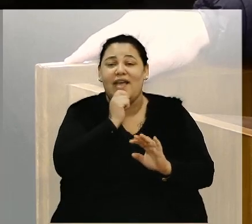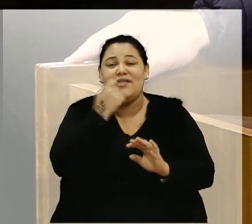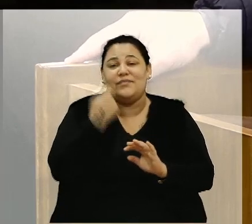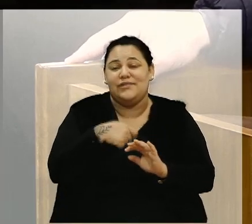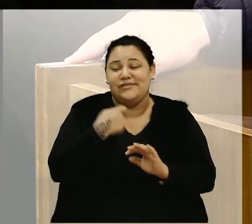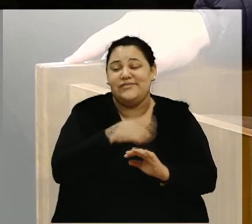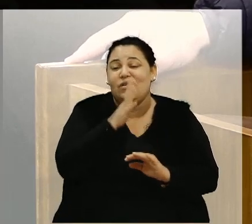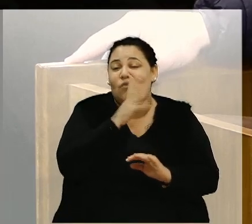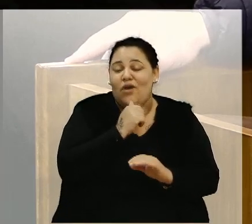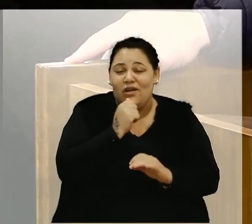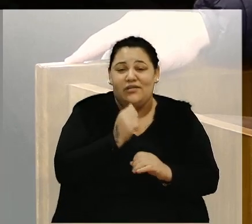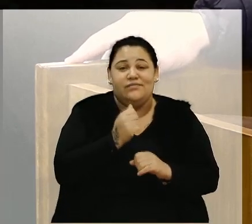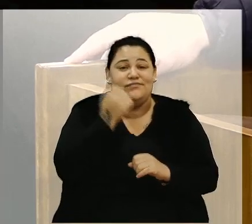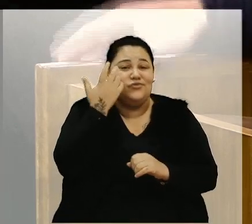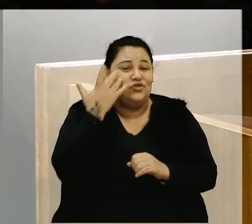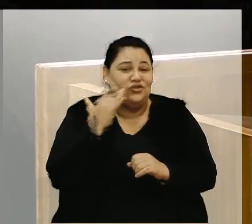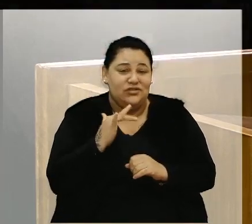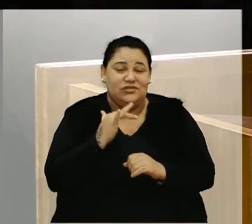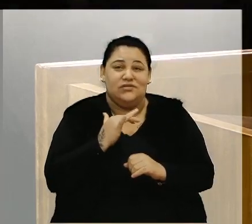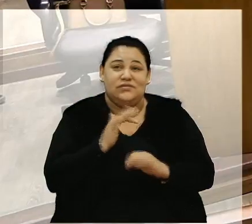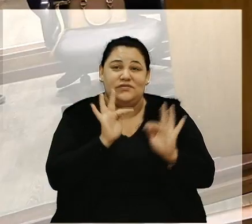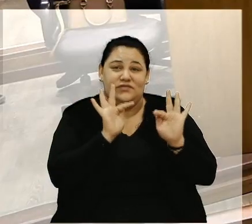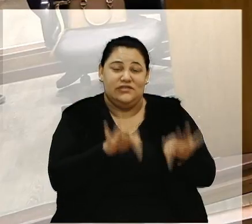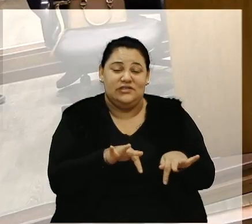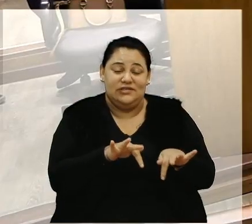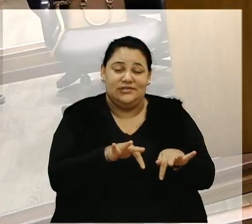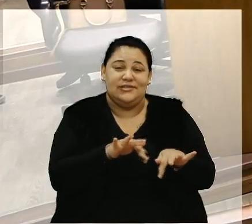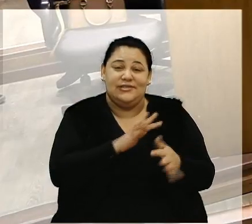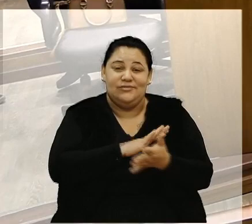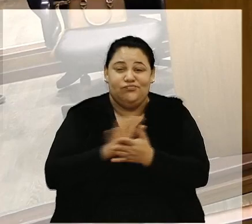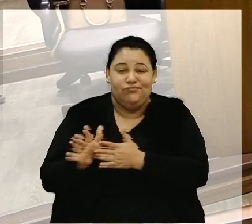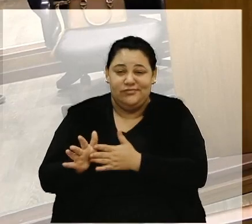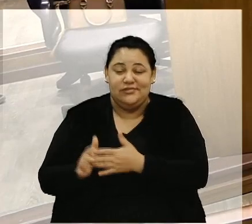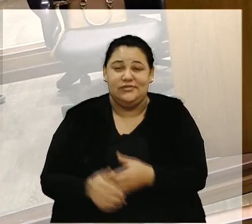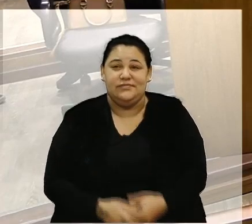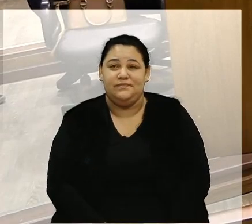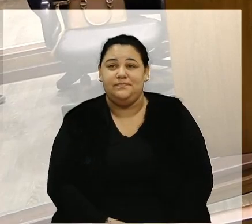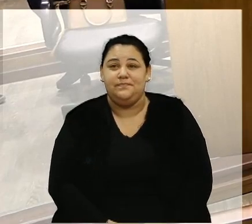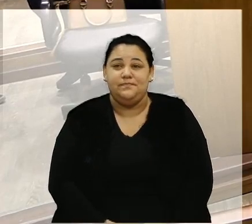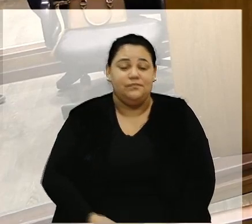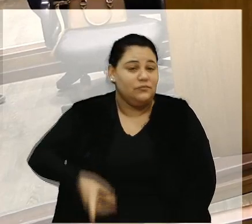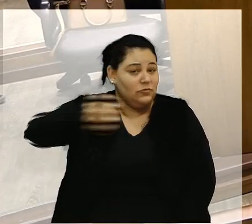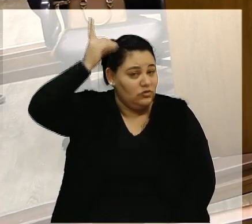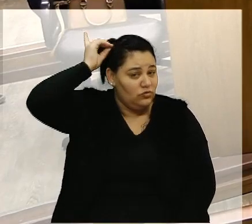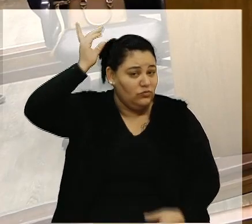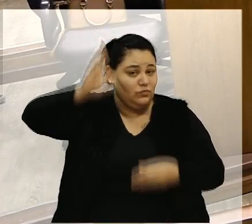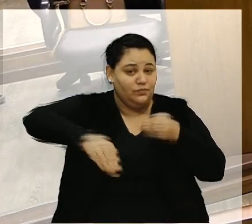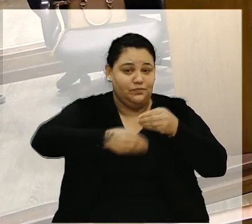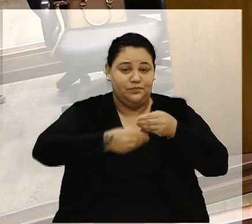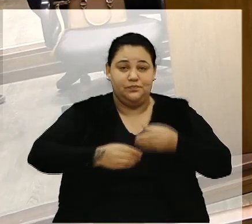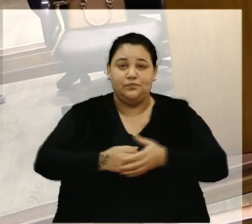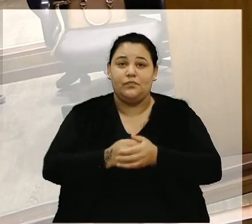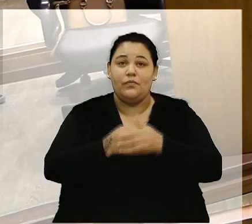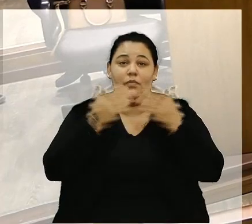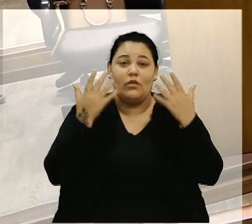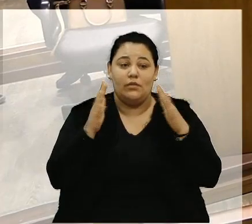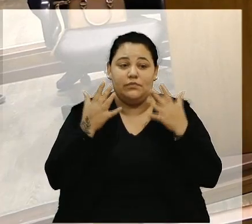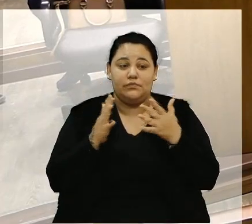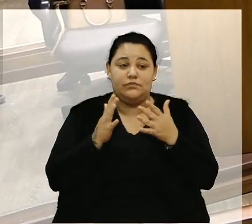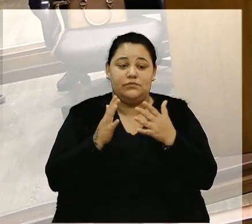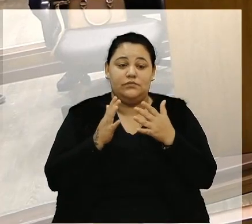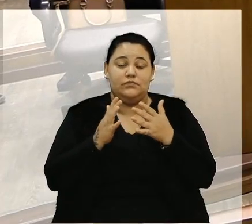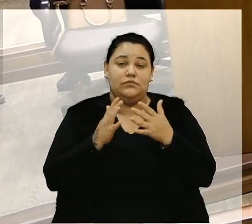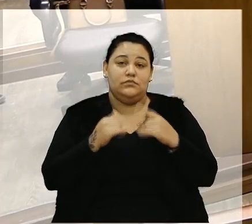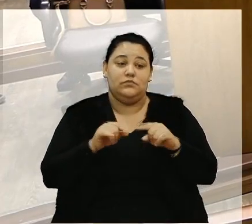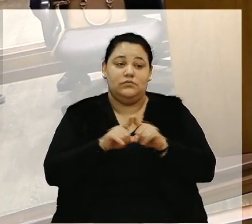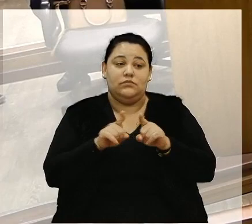demorar alguns dias para a gente passar esse sufoco. Sua parte, então, vereador Lucas Gil. Obrigado, vereador. Parabéns pelo tema trazido. Olha,